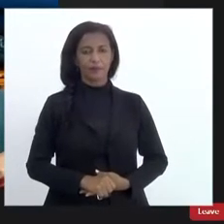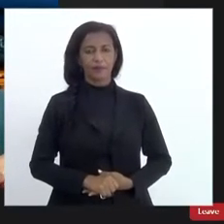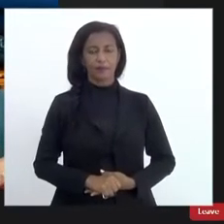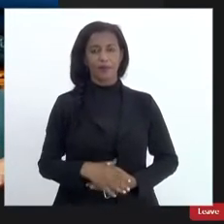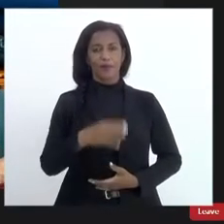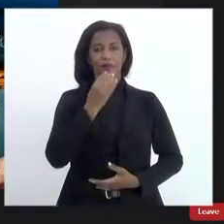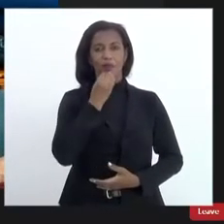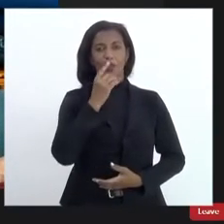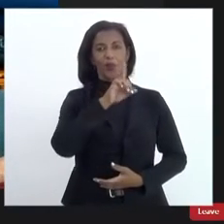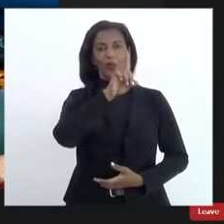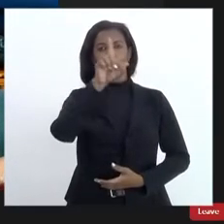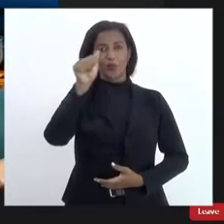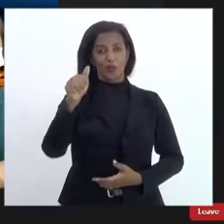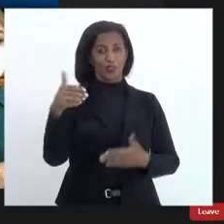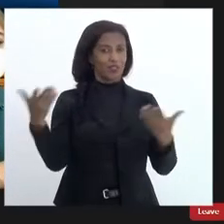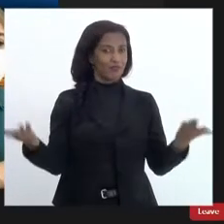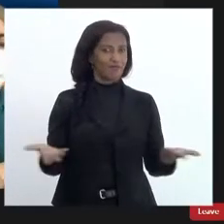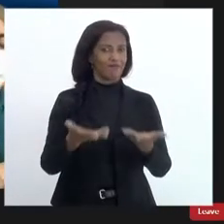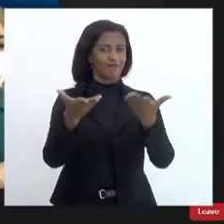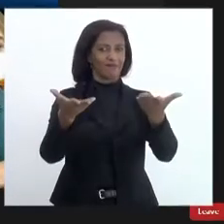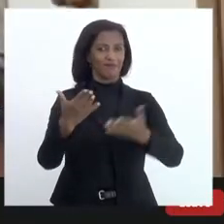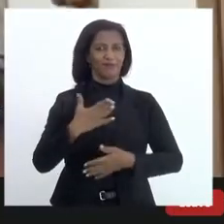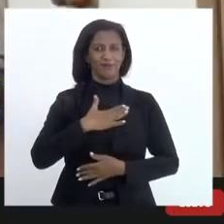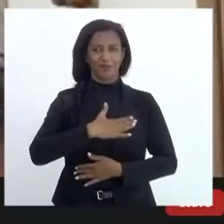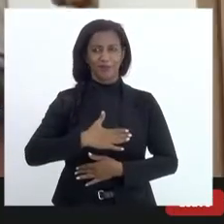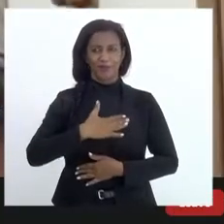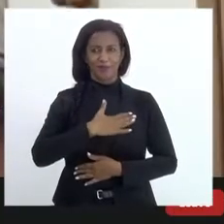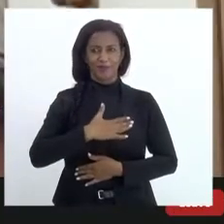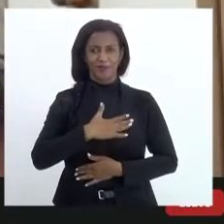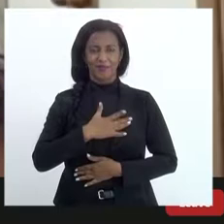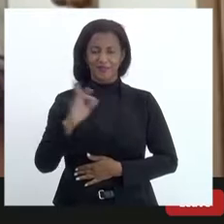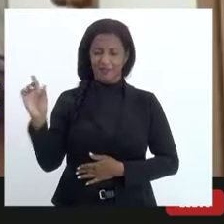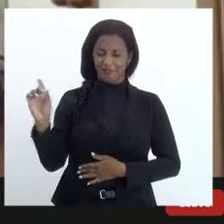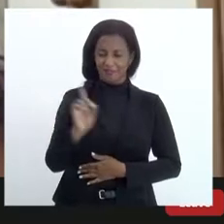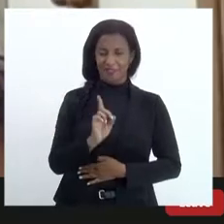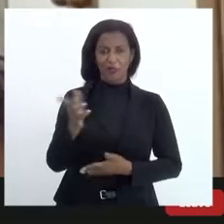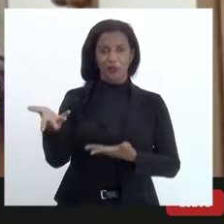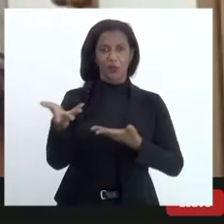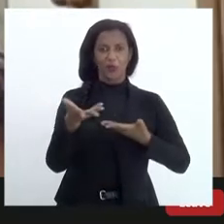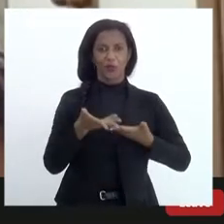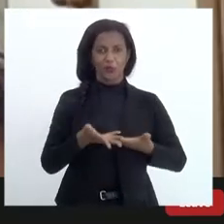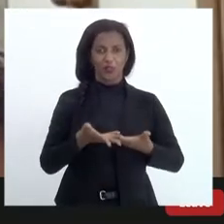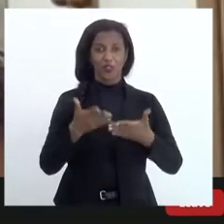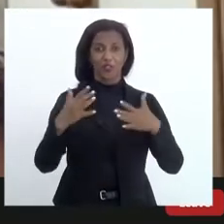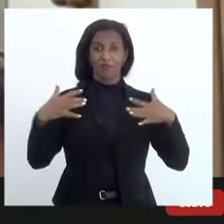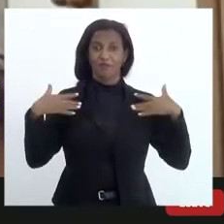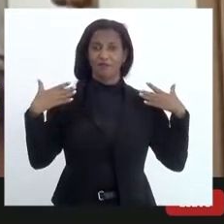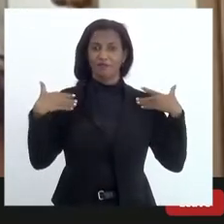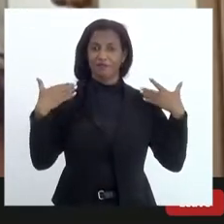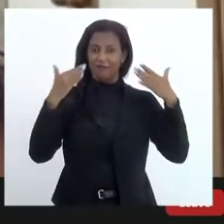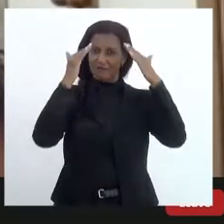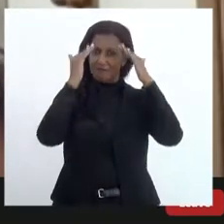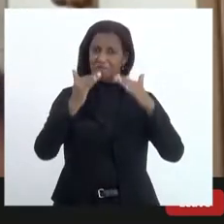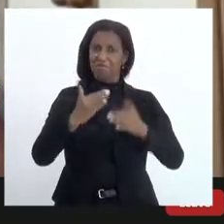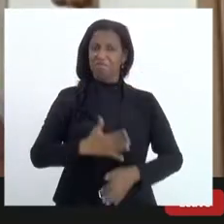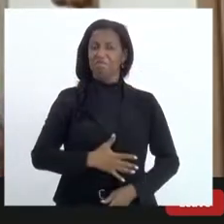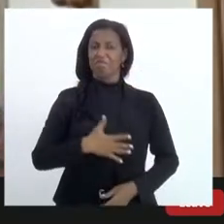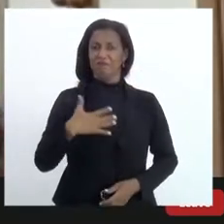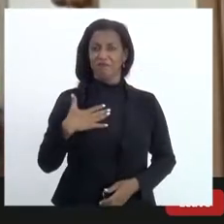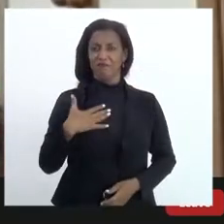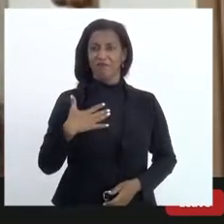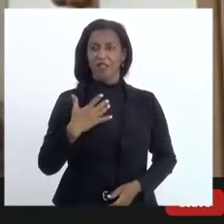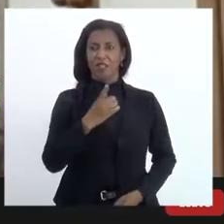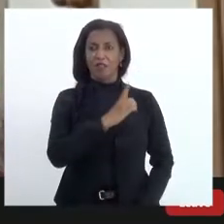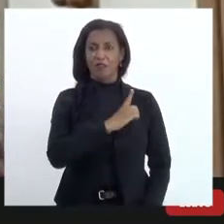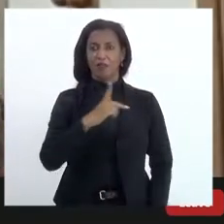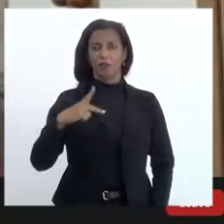Bom dia a todos e todas. É um prazer estar aqui, receber o convite com muita alegria, com muita honra, né? Em nome da